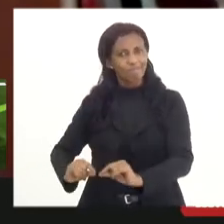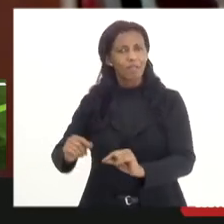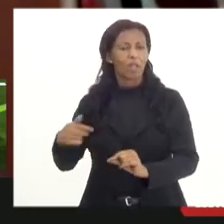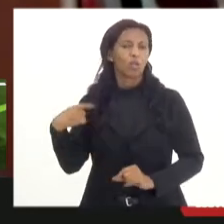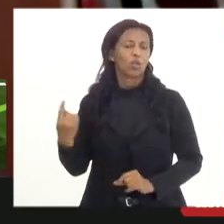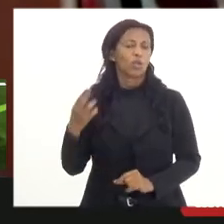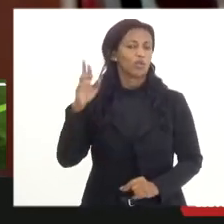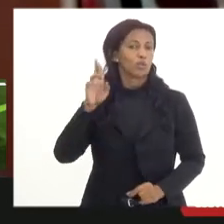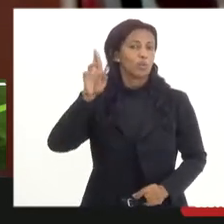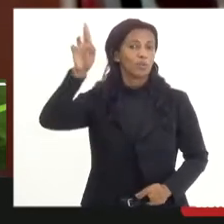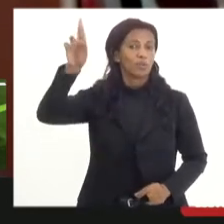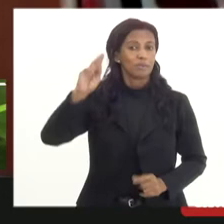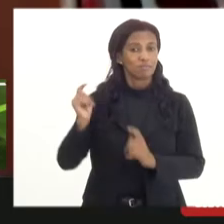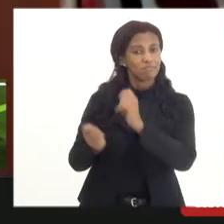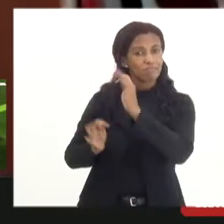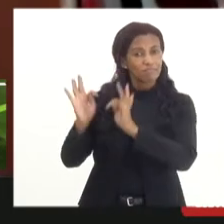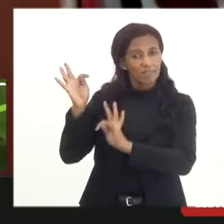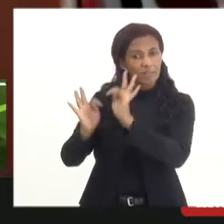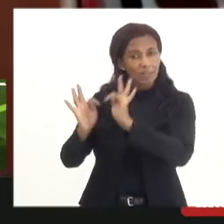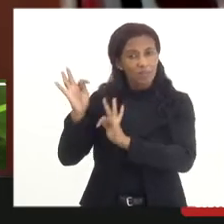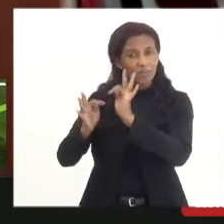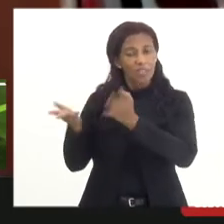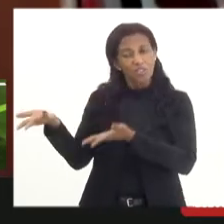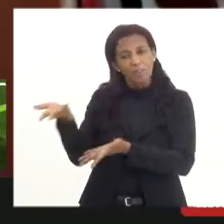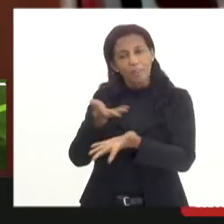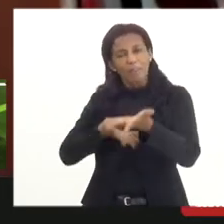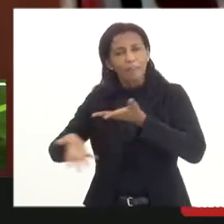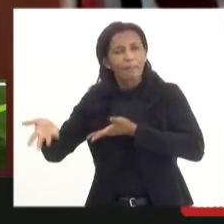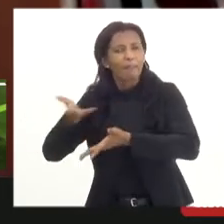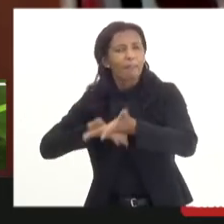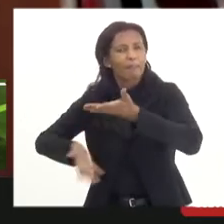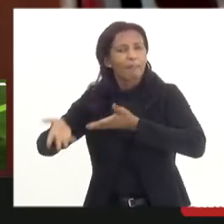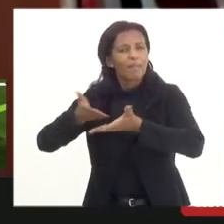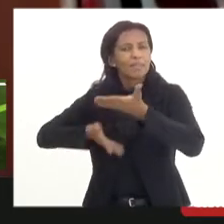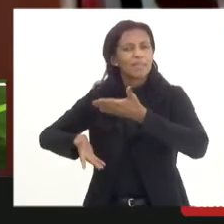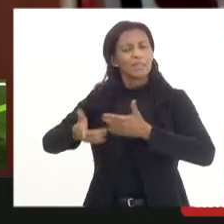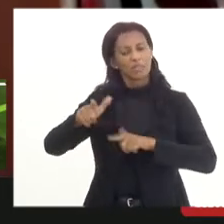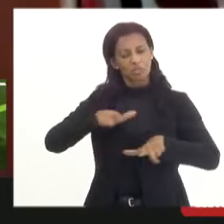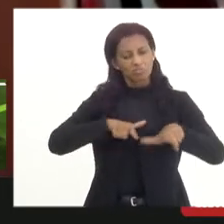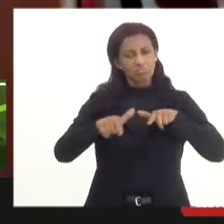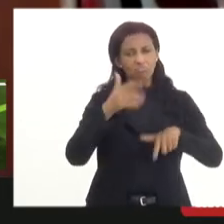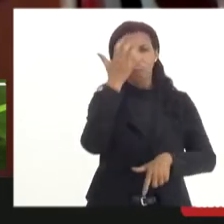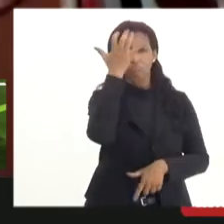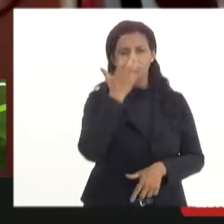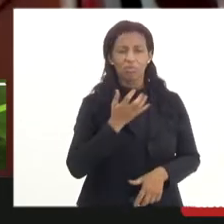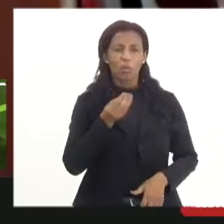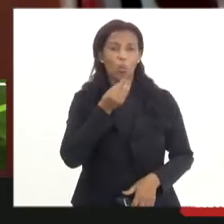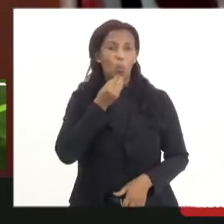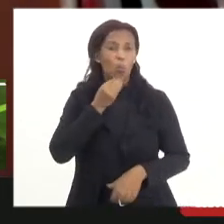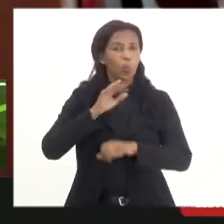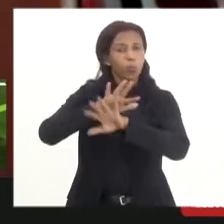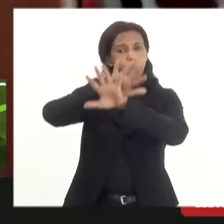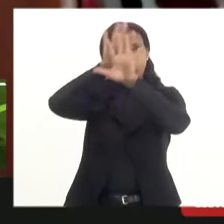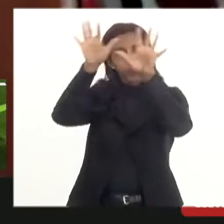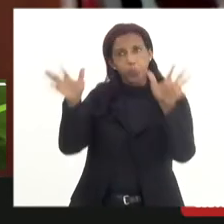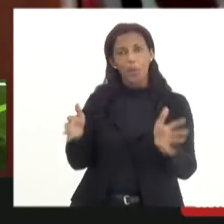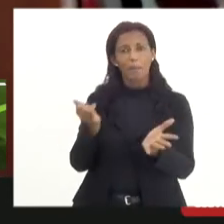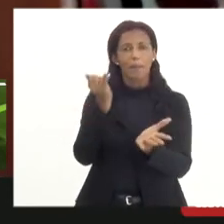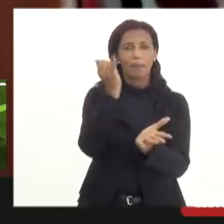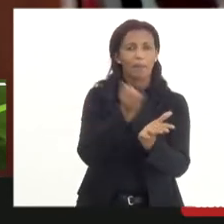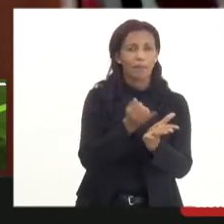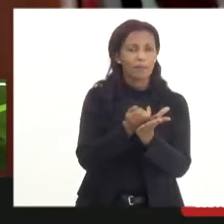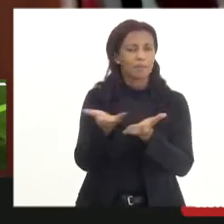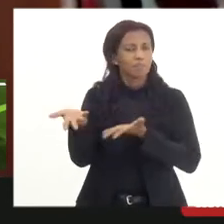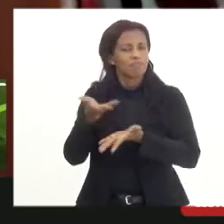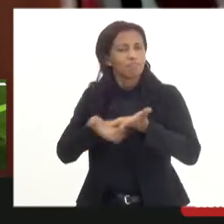líderes em tecnologia e a gente quer estabelecer parcerias, a gente quer seriedade, a gente quer transparência, por exemplo, nas receitas de